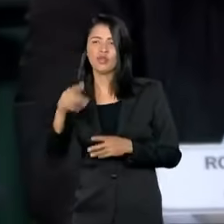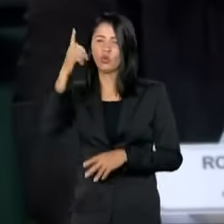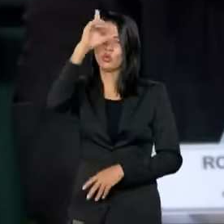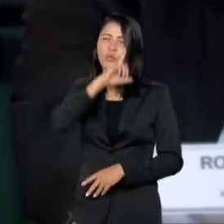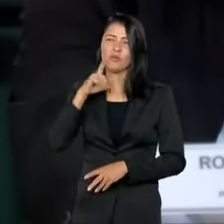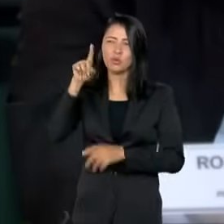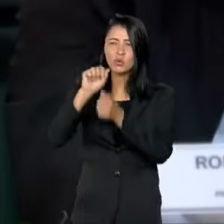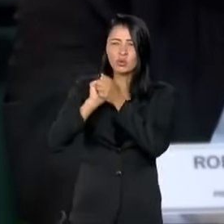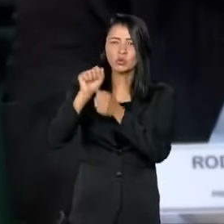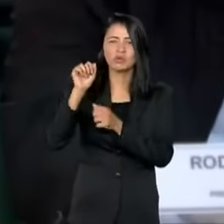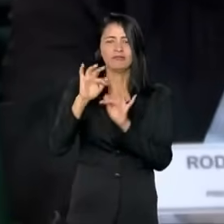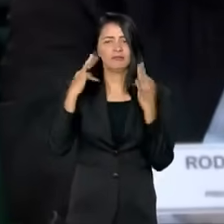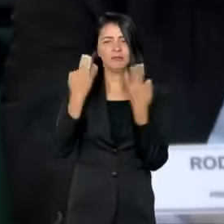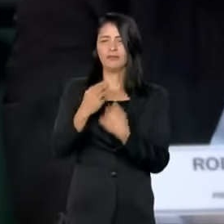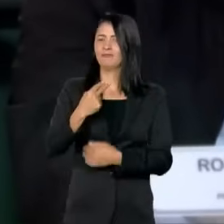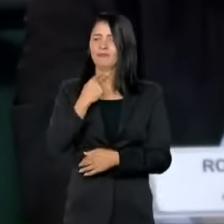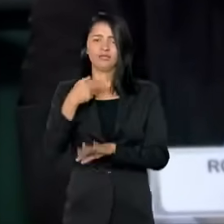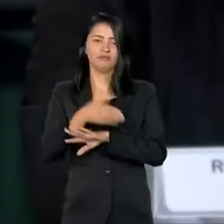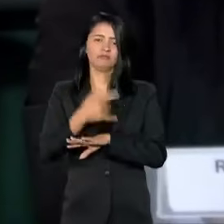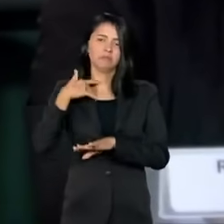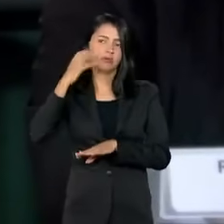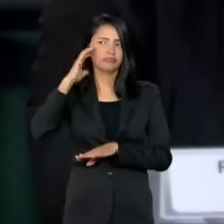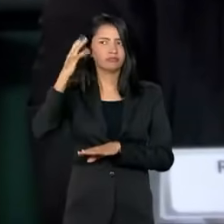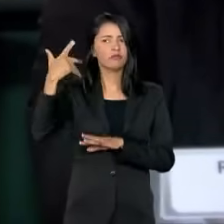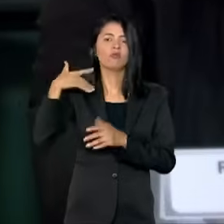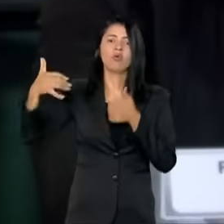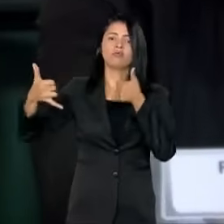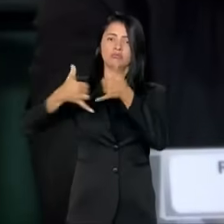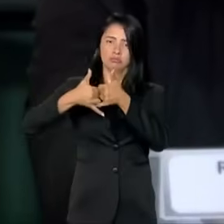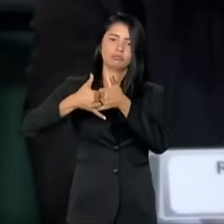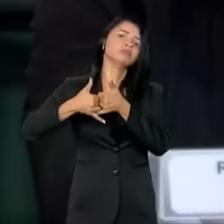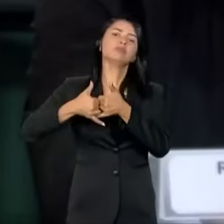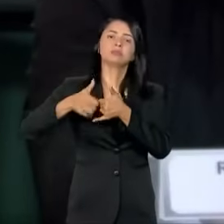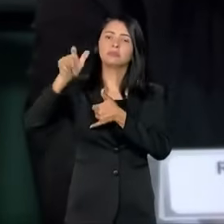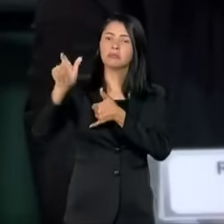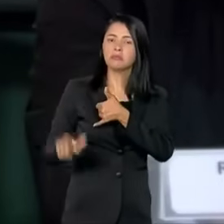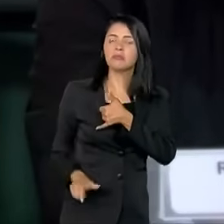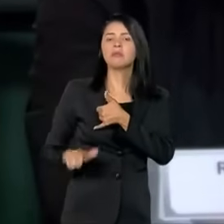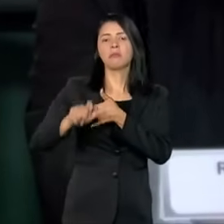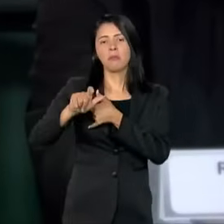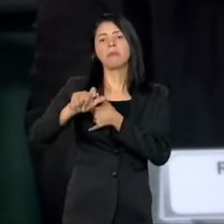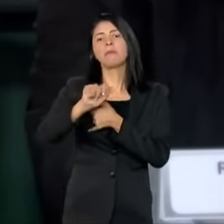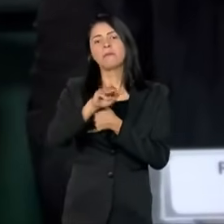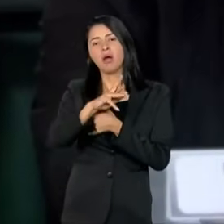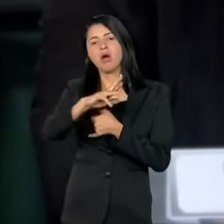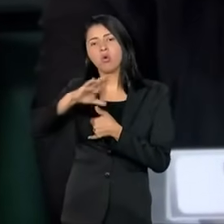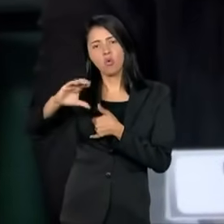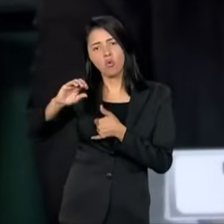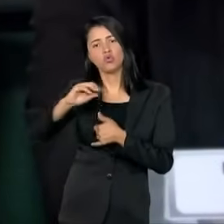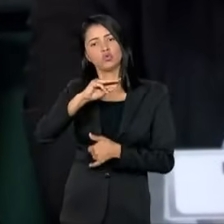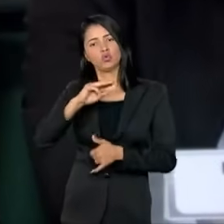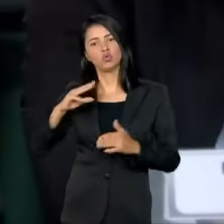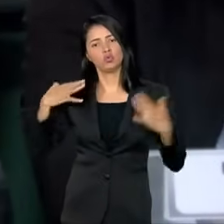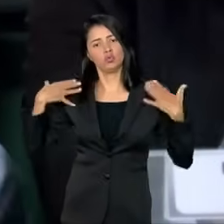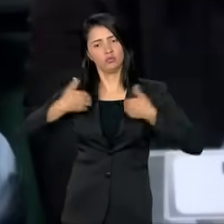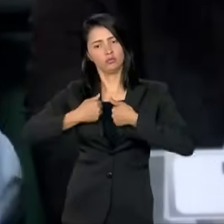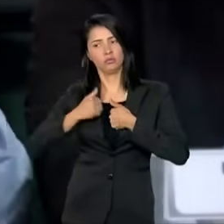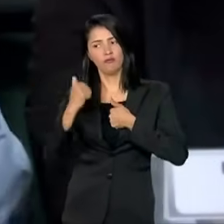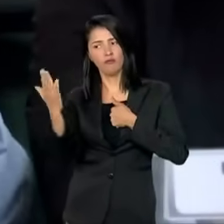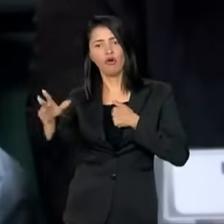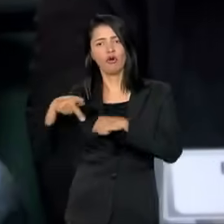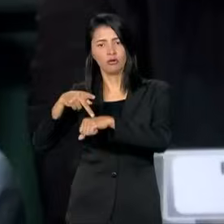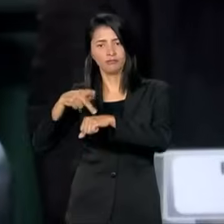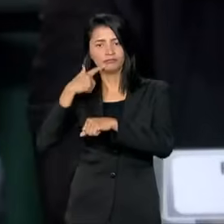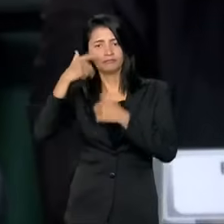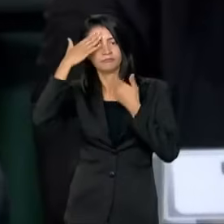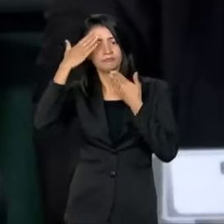poder comparecer. Mas resolvi ligar. Resolvi ligar primeiro para o ministro Barroso, que estava fora do Brasil, e eu agradeci